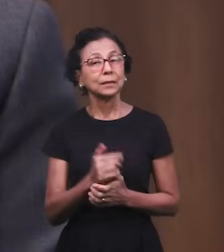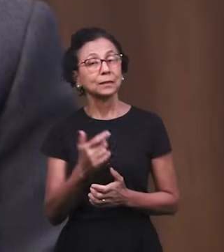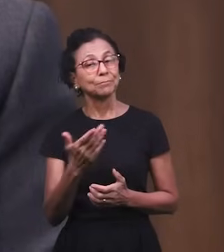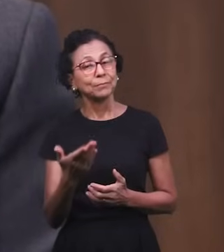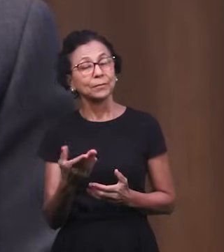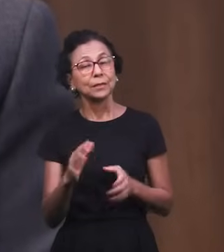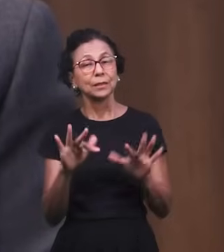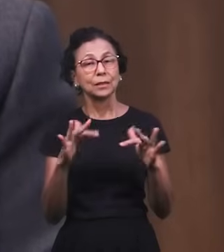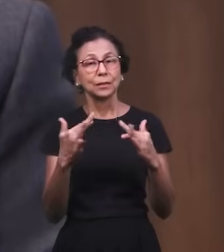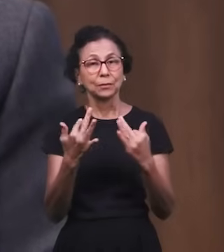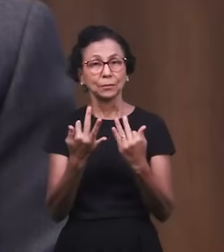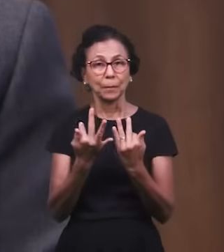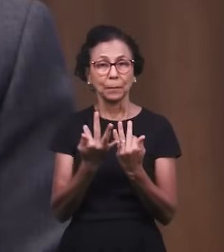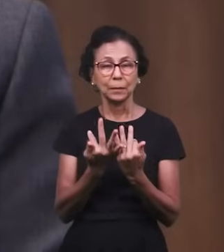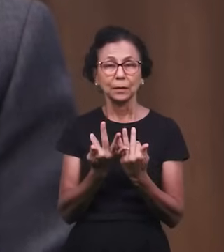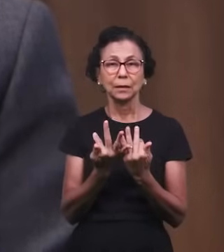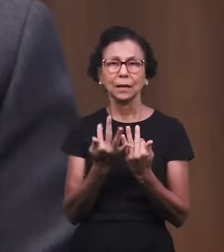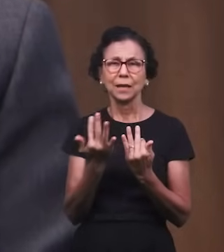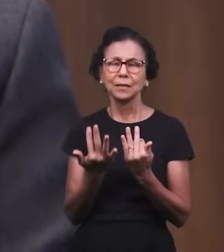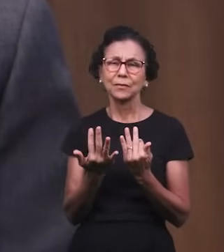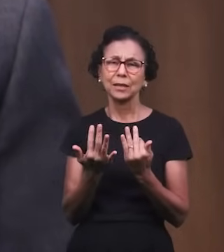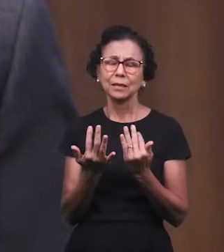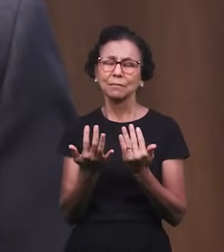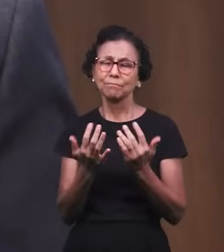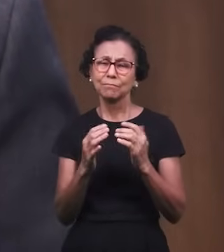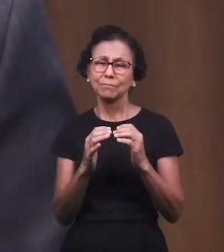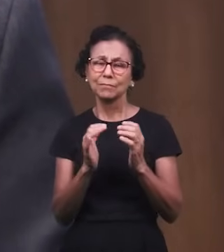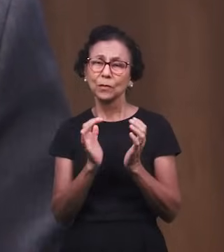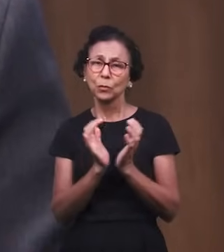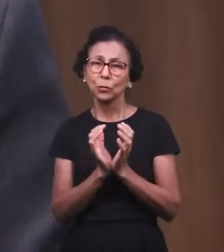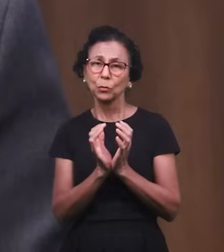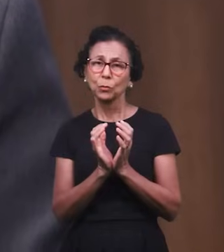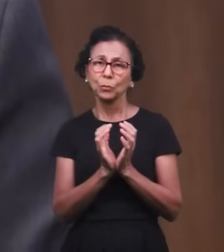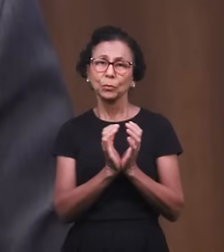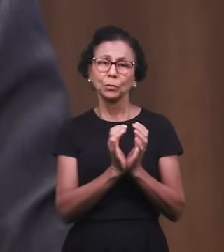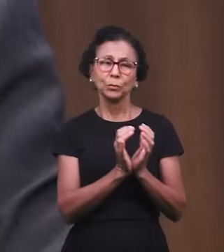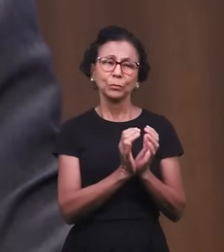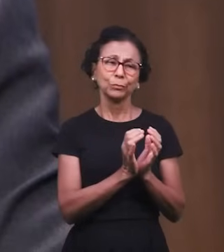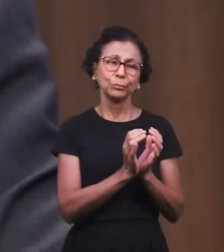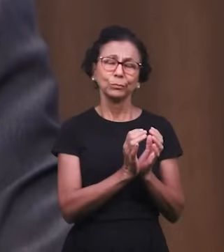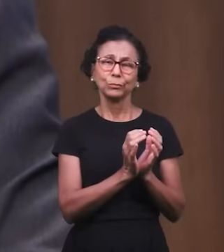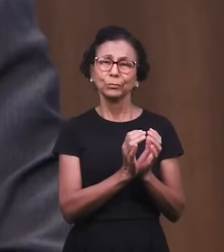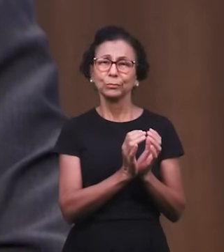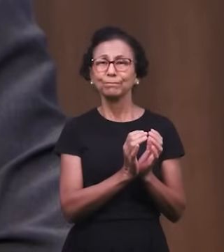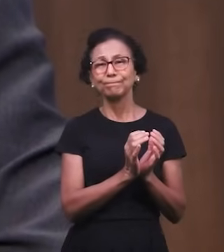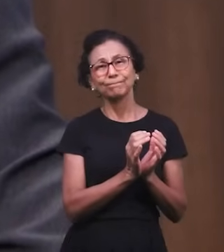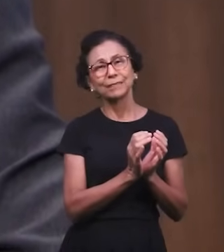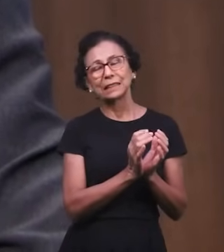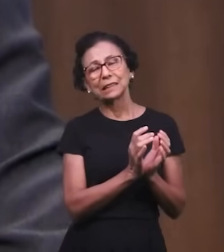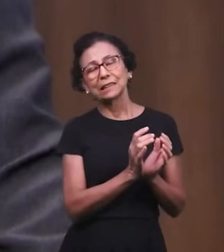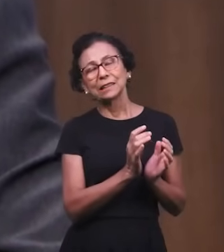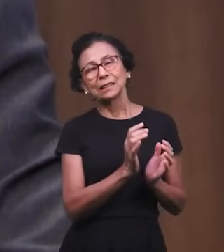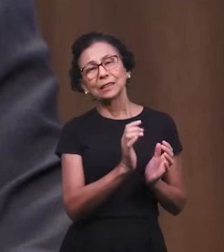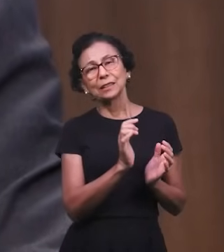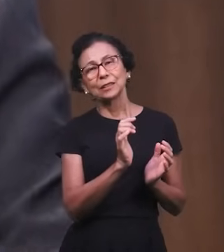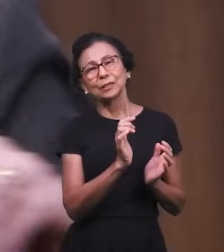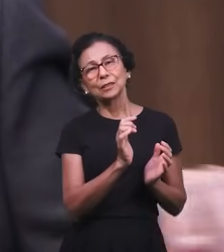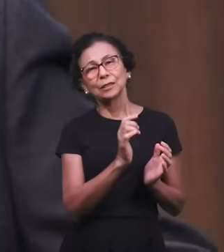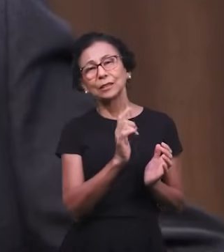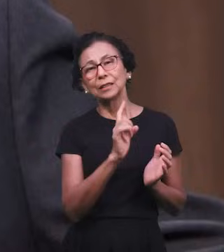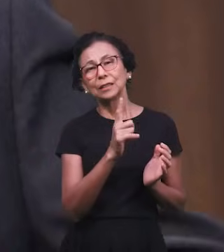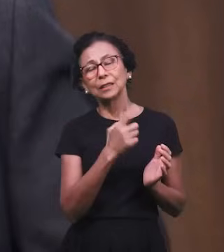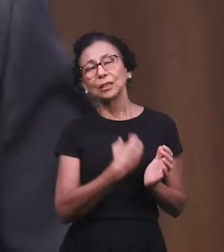evangelizar. Eu acho que é um momento de evangelizar, e aí a evangelização não é remeter ao